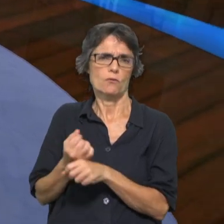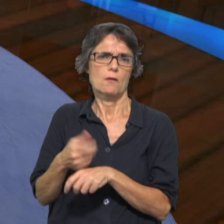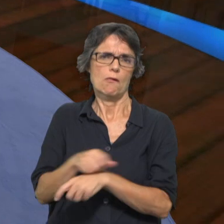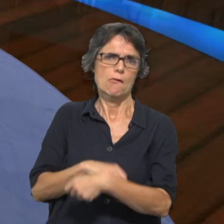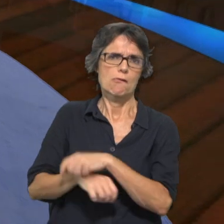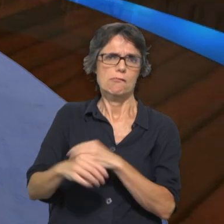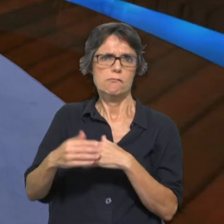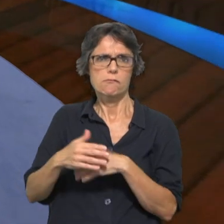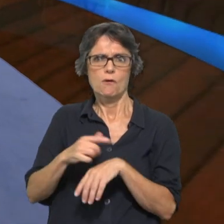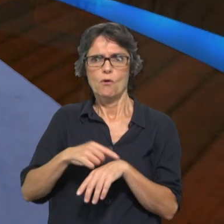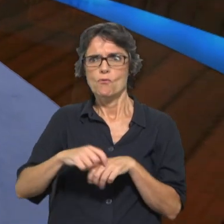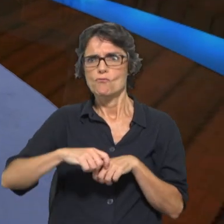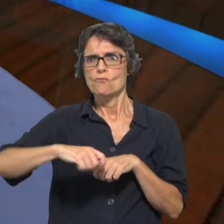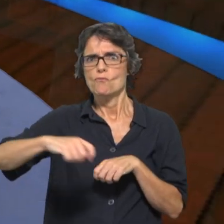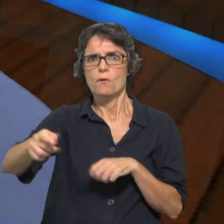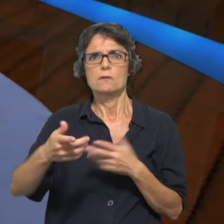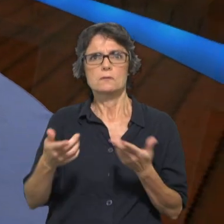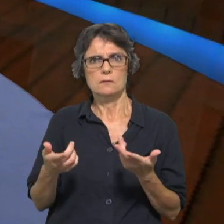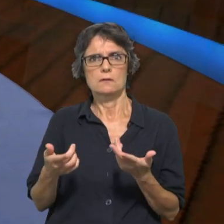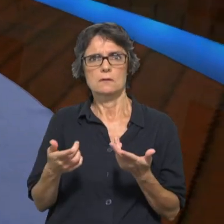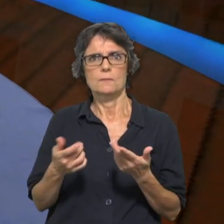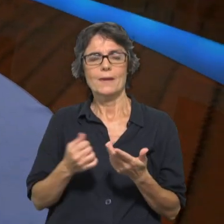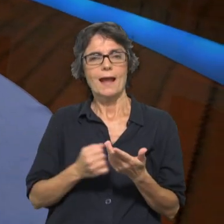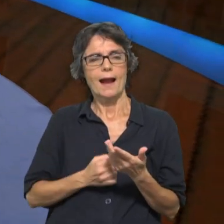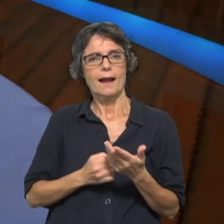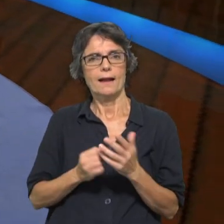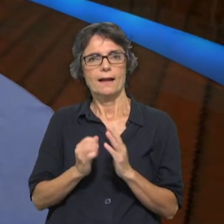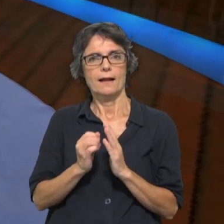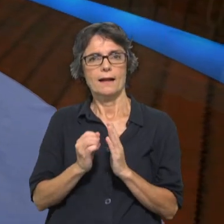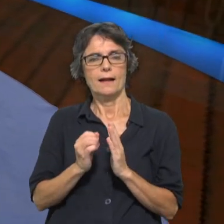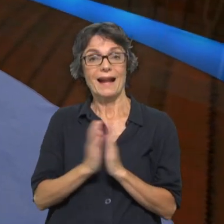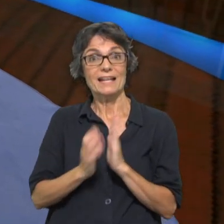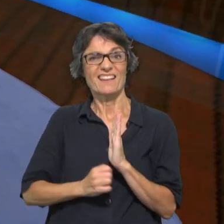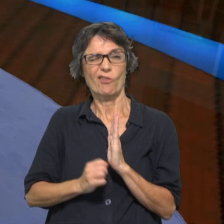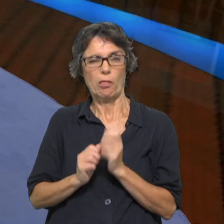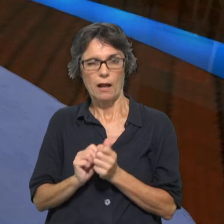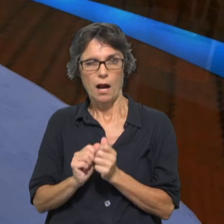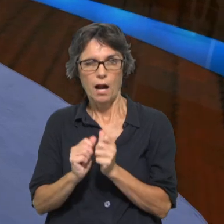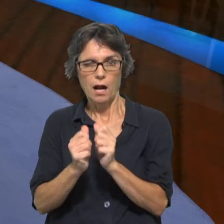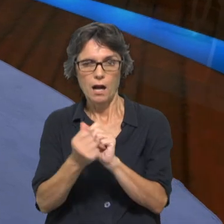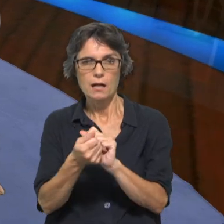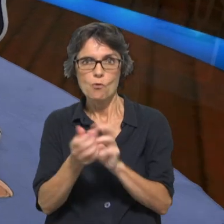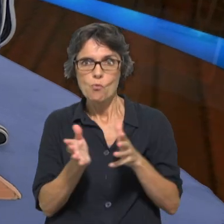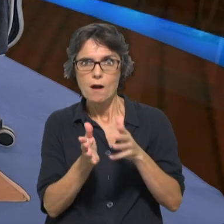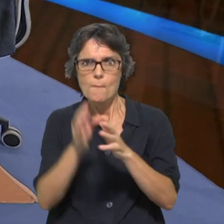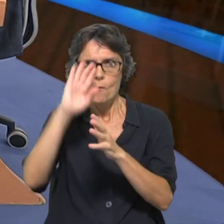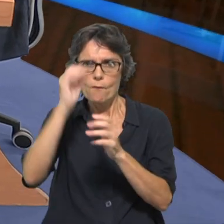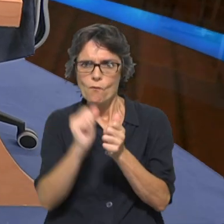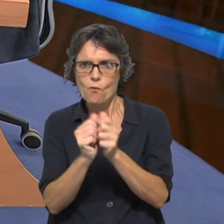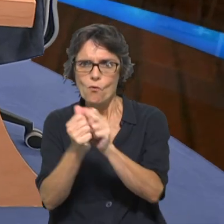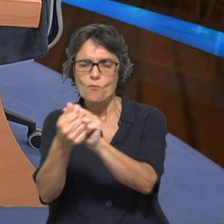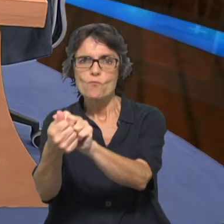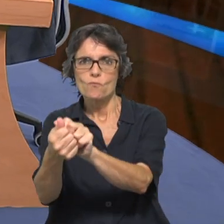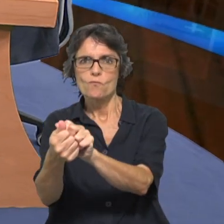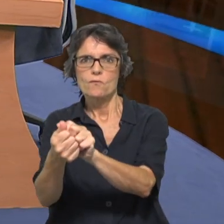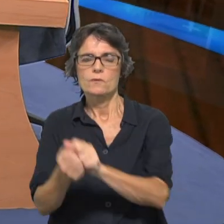grande transformação da forma da Igreja Católica se ver no mundo contemporâneo. Chegando a esse, enfim, eles chamaram muro, mas é capaz